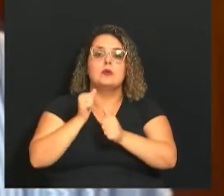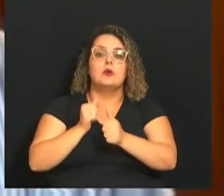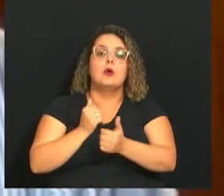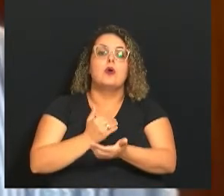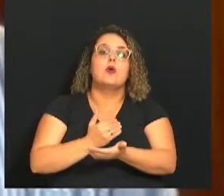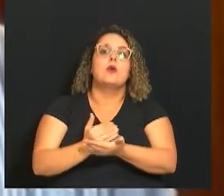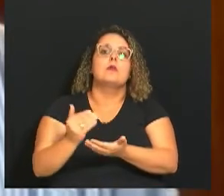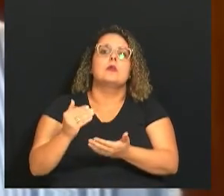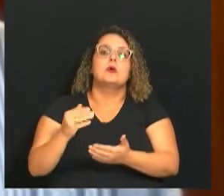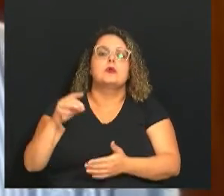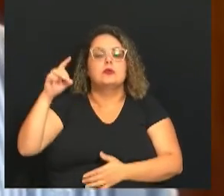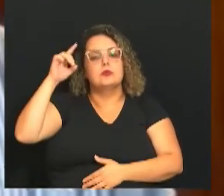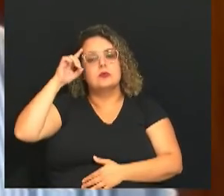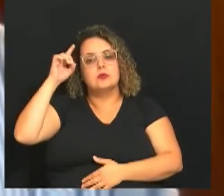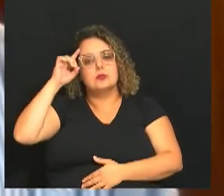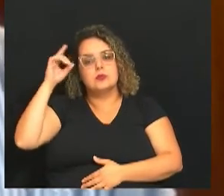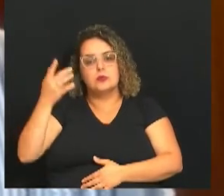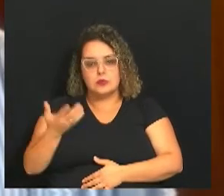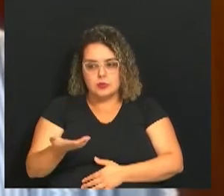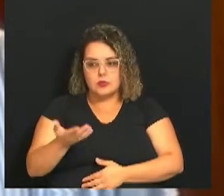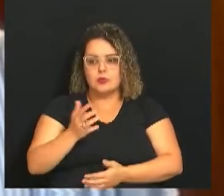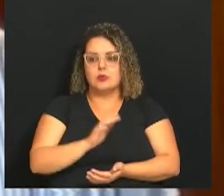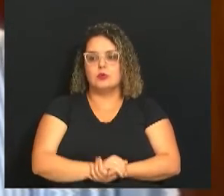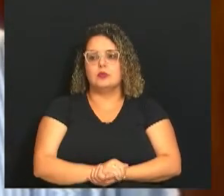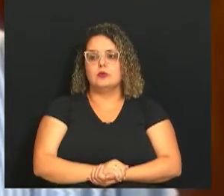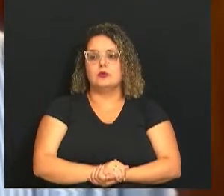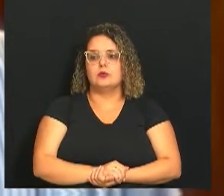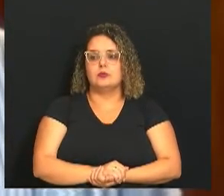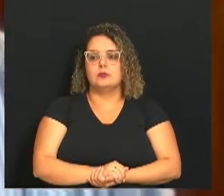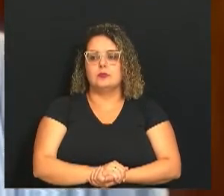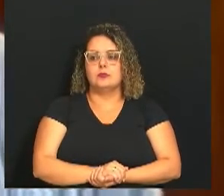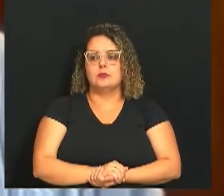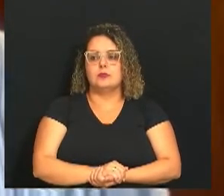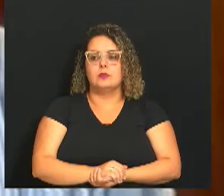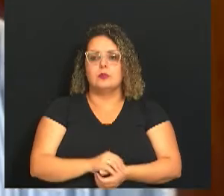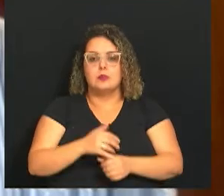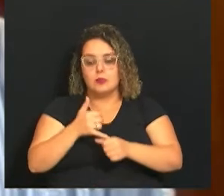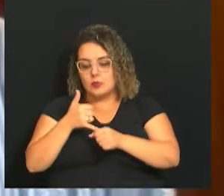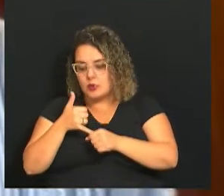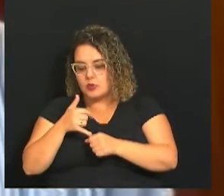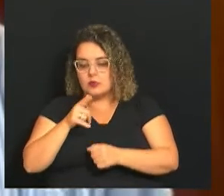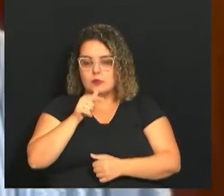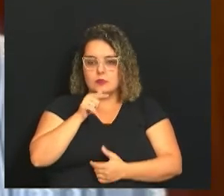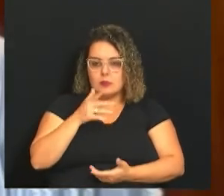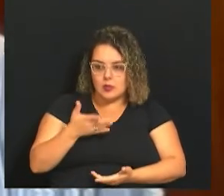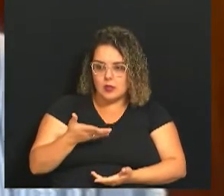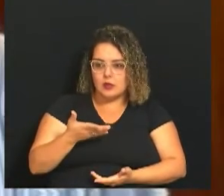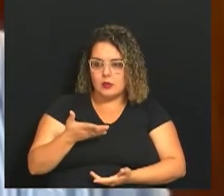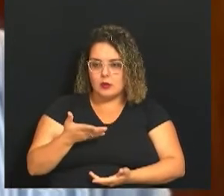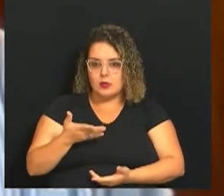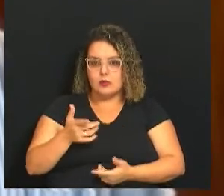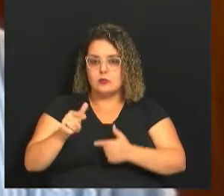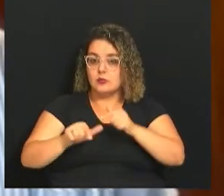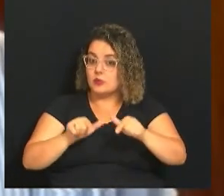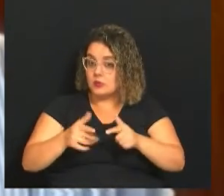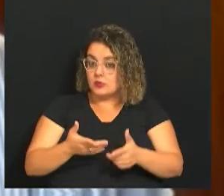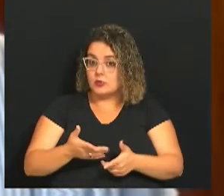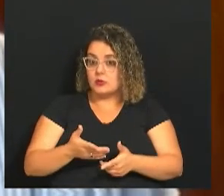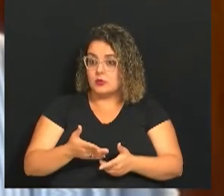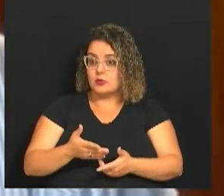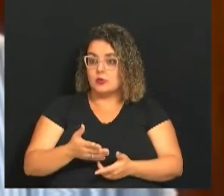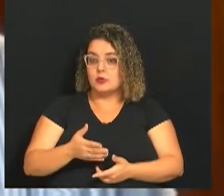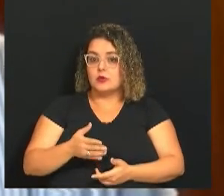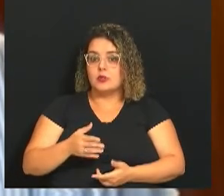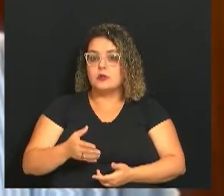parte desses encontros. Em vez de pedir um suco, uma água, até pelo fato de estar trabalhando, ele já pediu uma